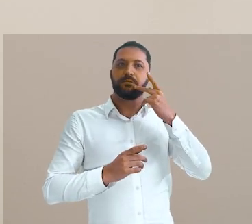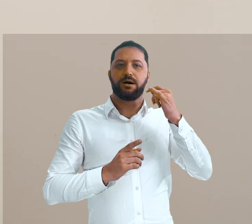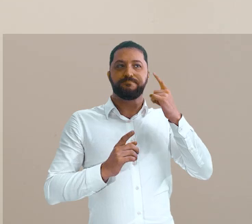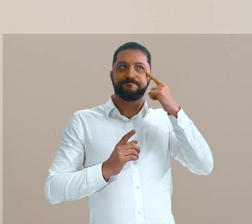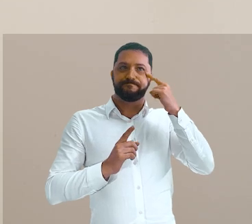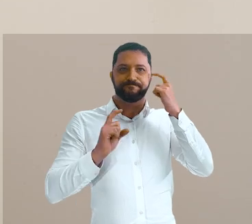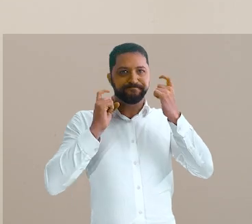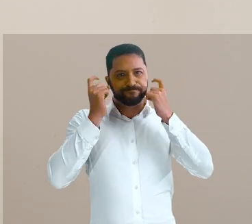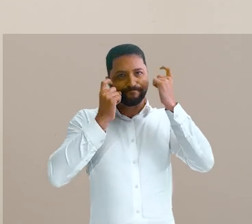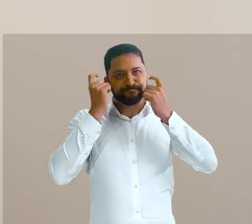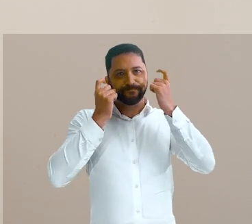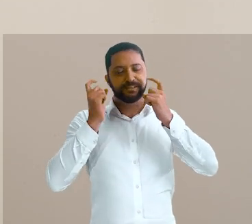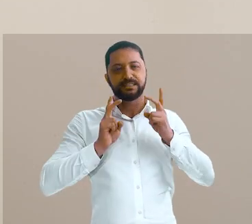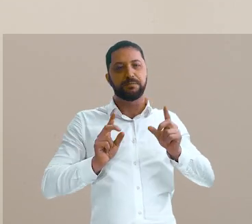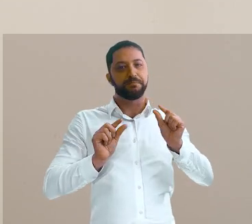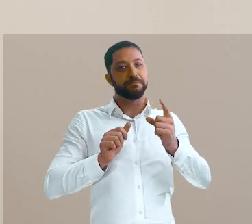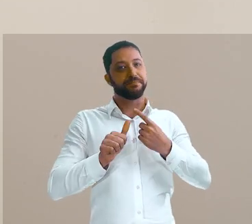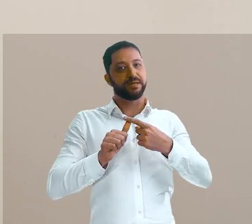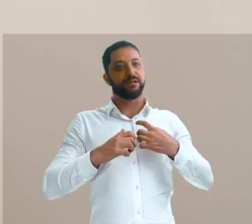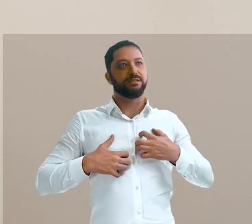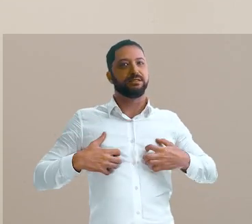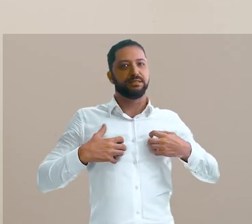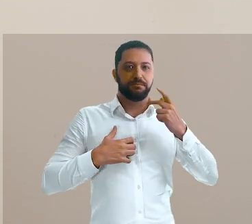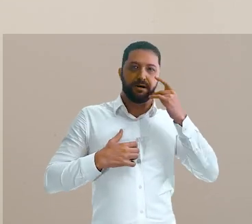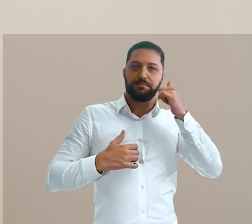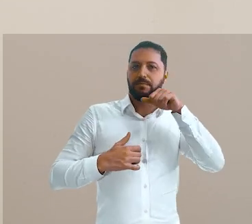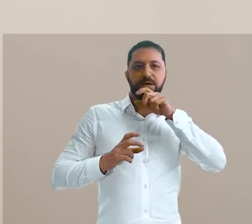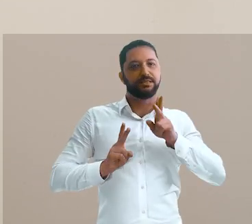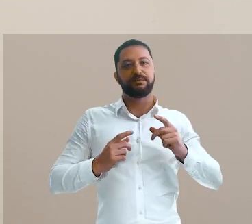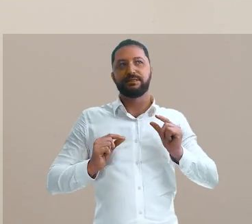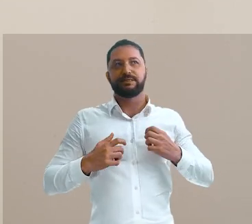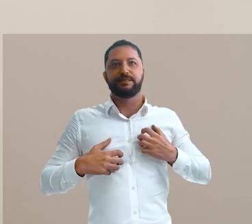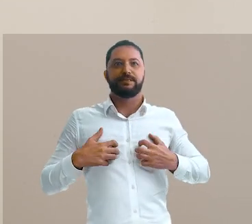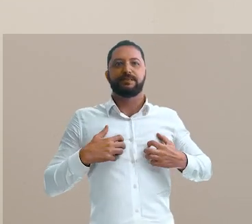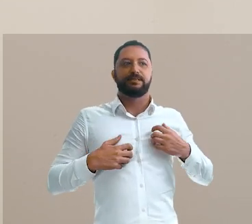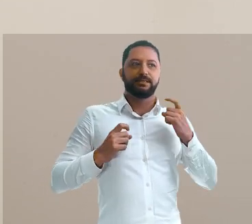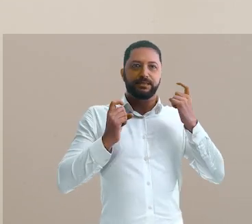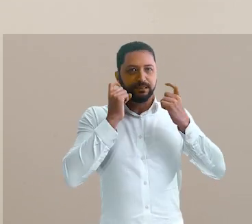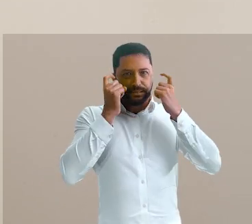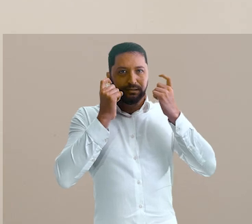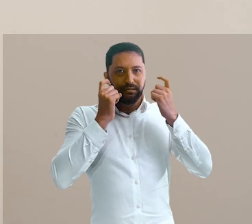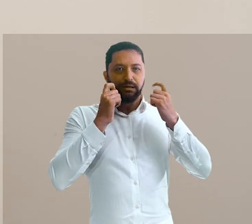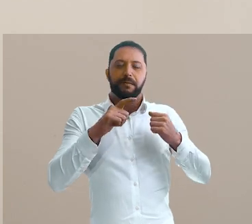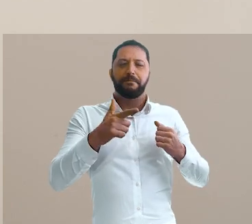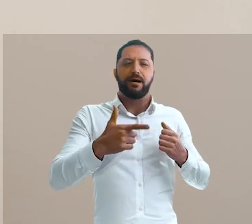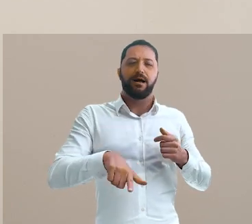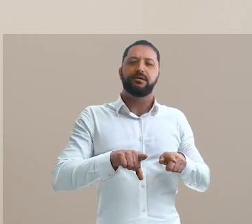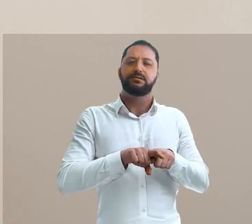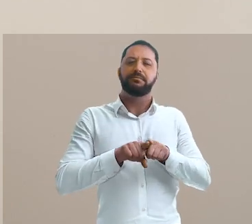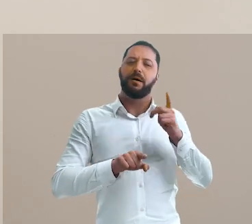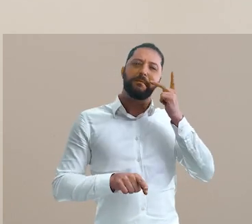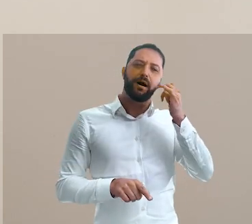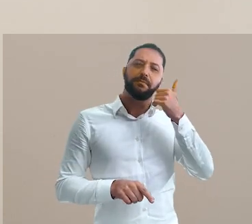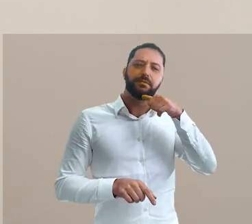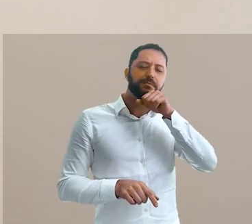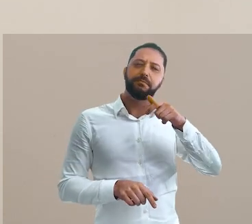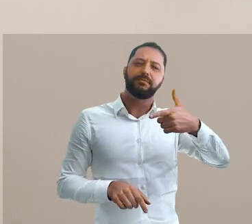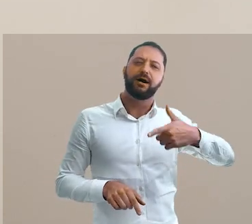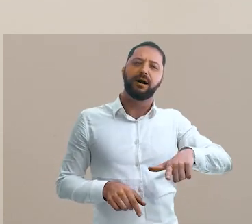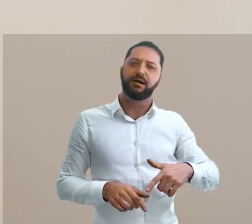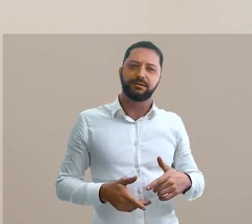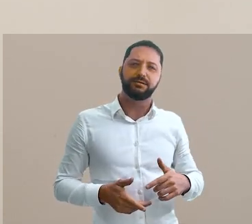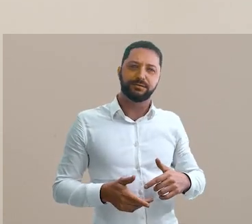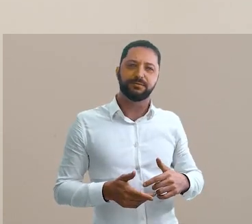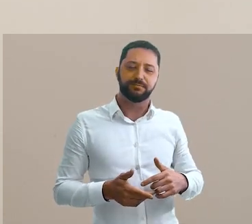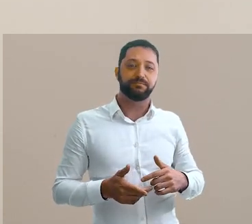está. Então essa é a primeira condição de ansiedade que o pai e a mãe vão ter. E também tem uma outra questão que é o